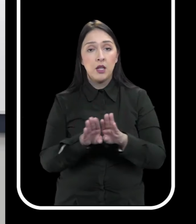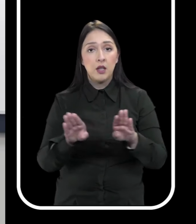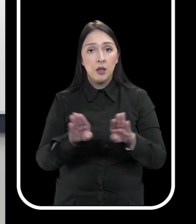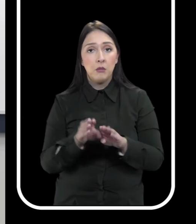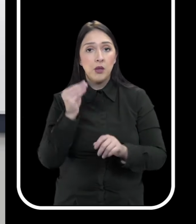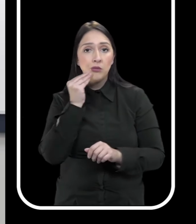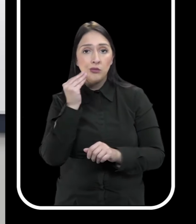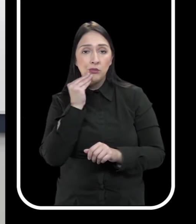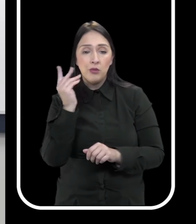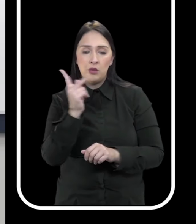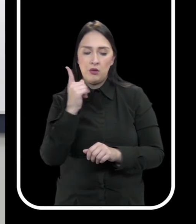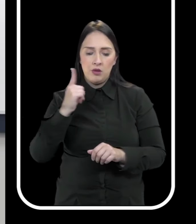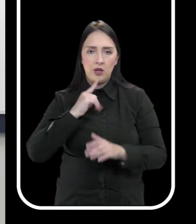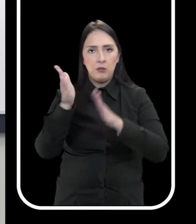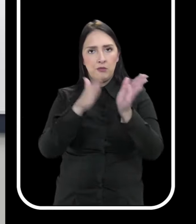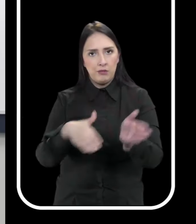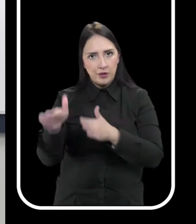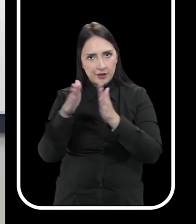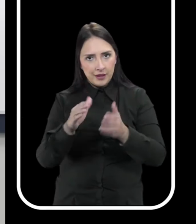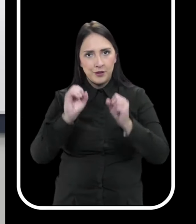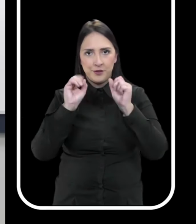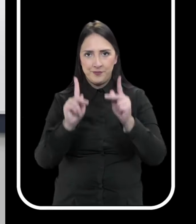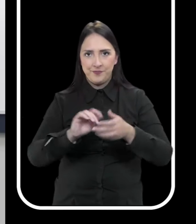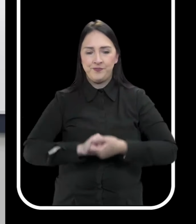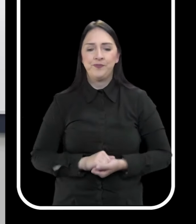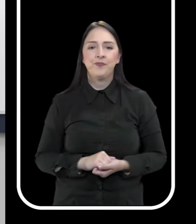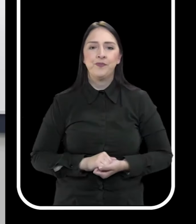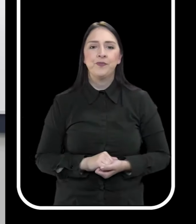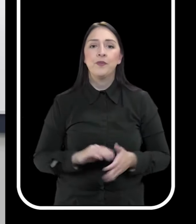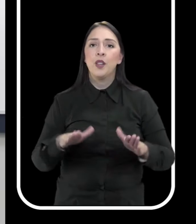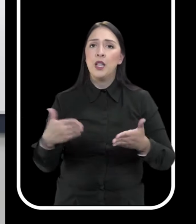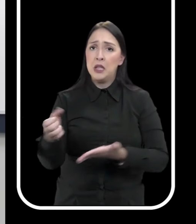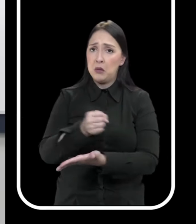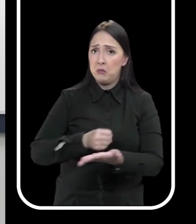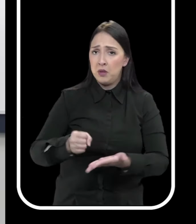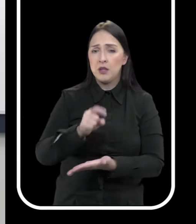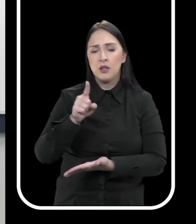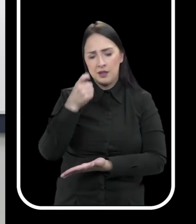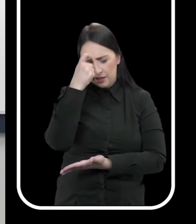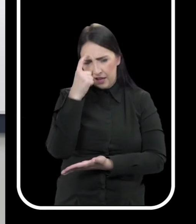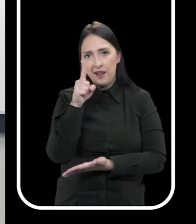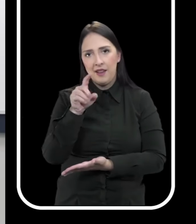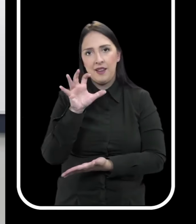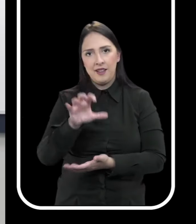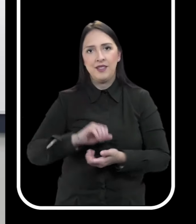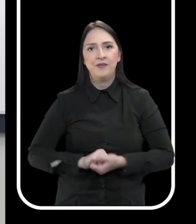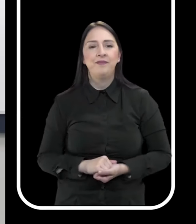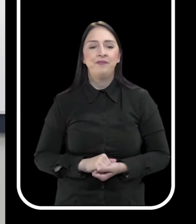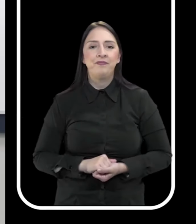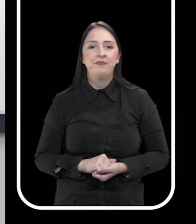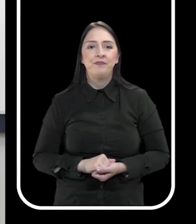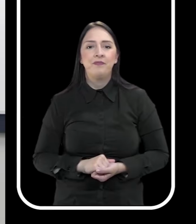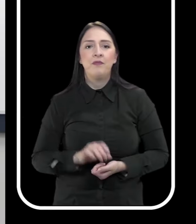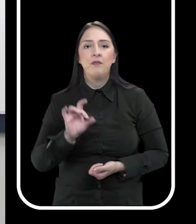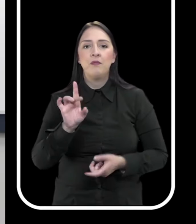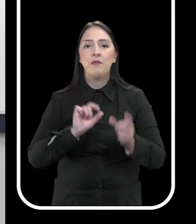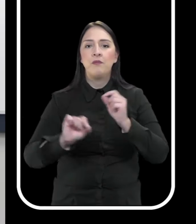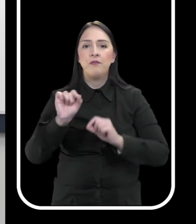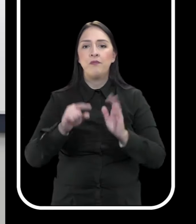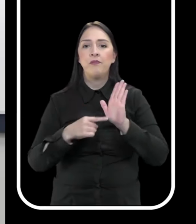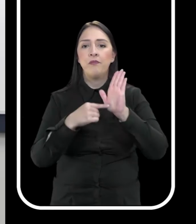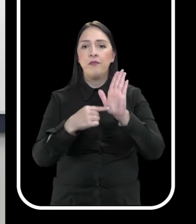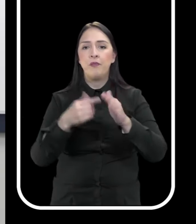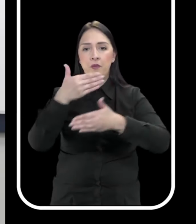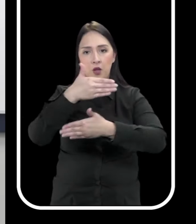práticas, nessas simulações que nós temos num processo. Ok? Então, basicamente a ideia é essa.